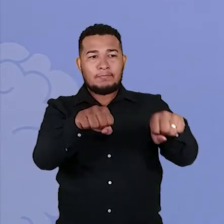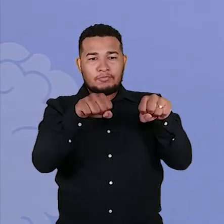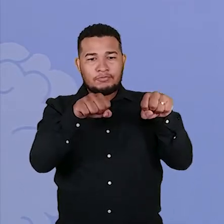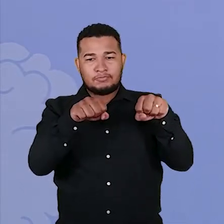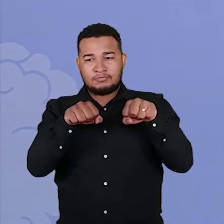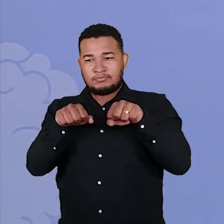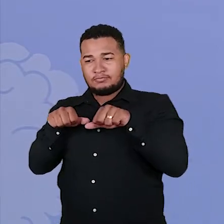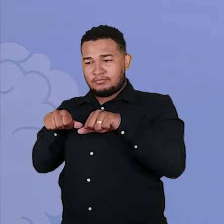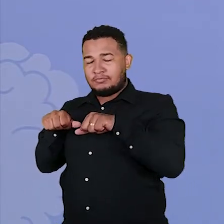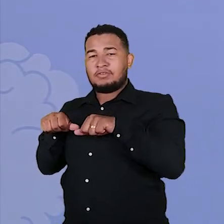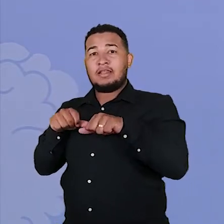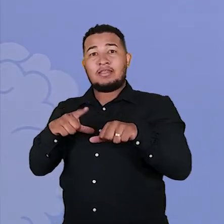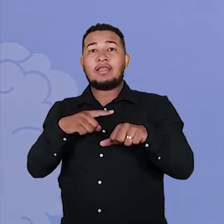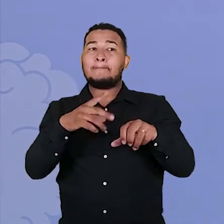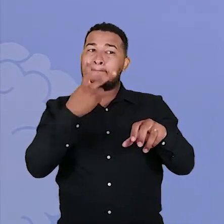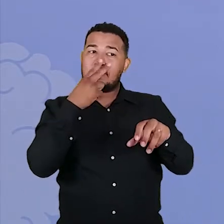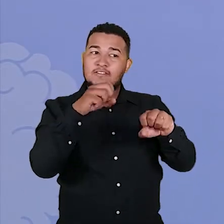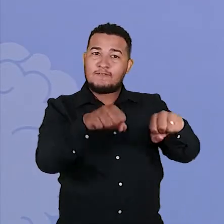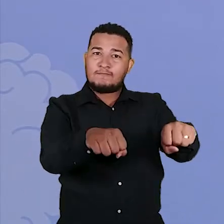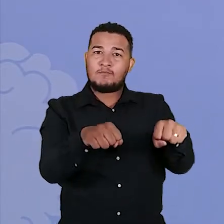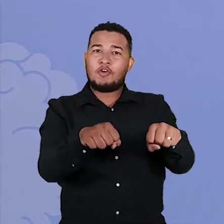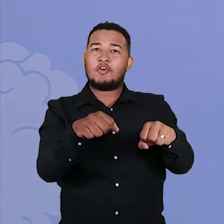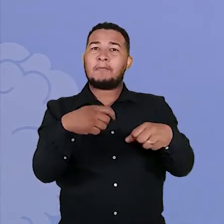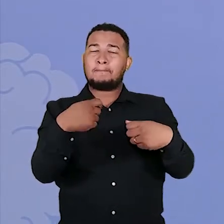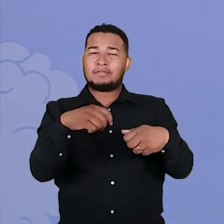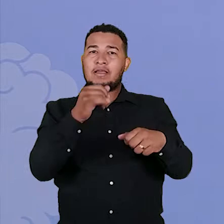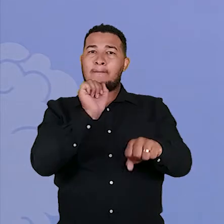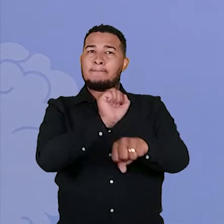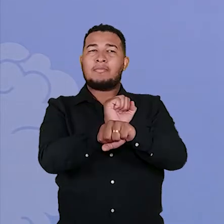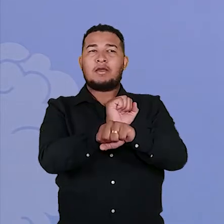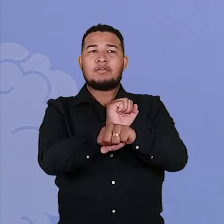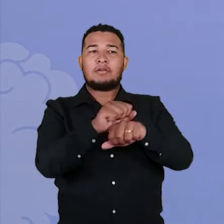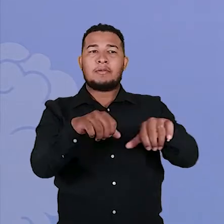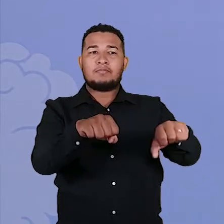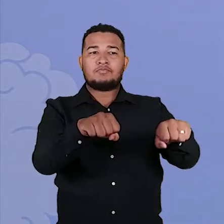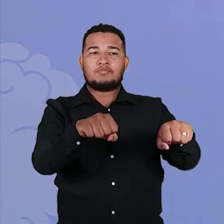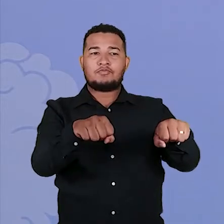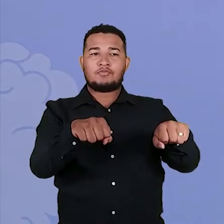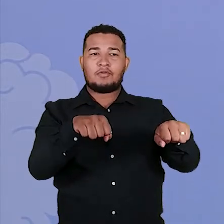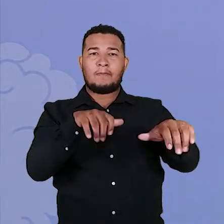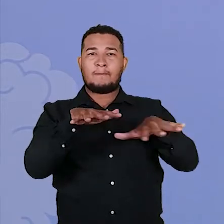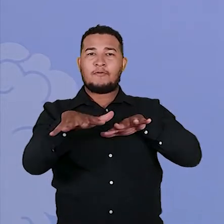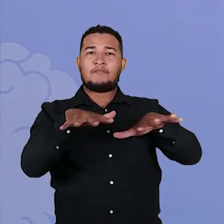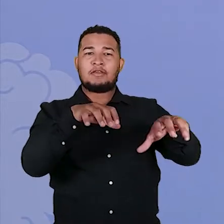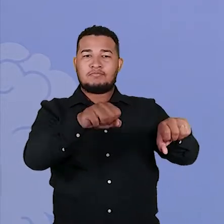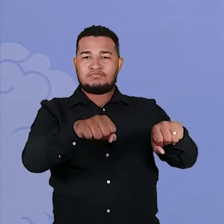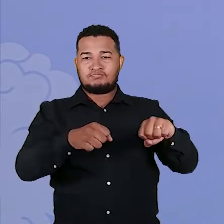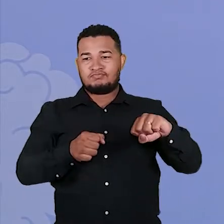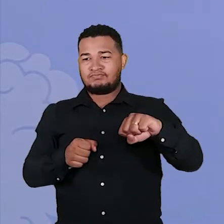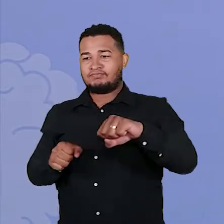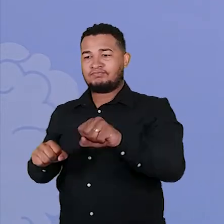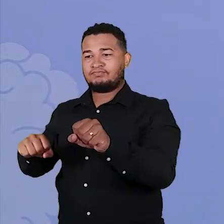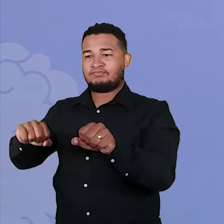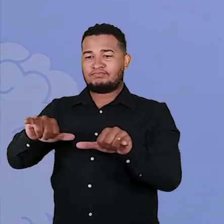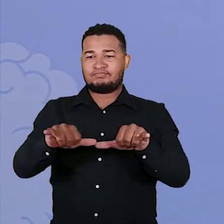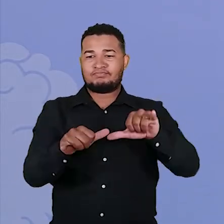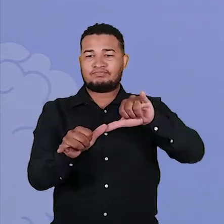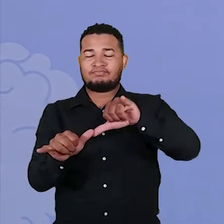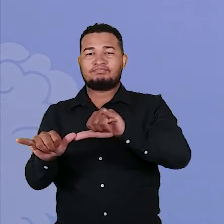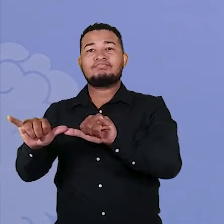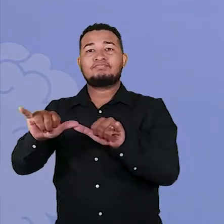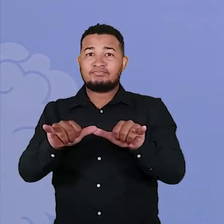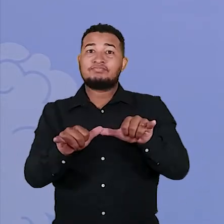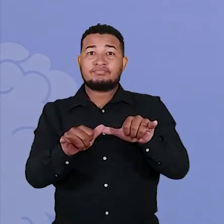carrinho, você está retirando ele do repouso, então você está exercendo uma força e ele está saindo, né,